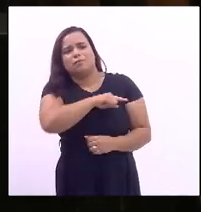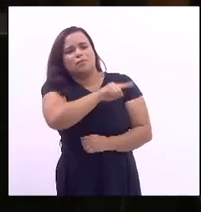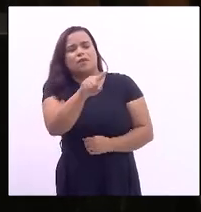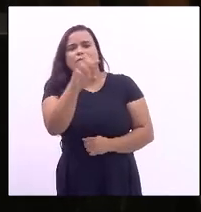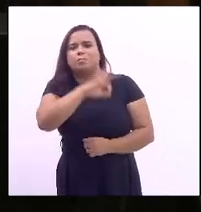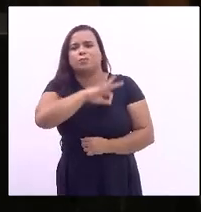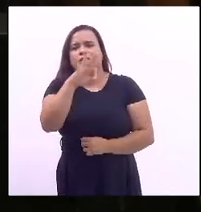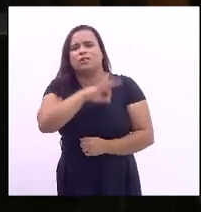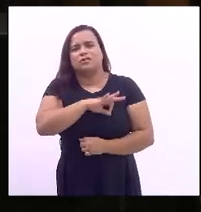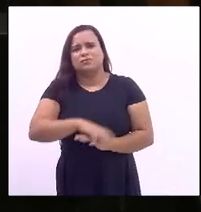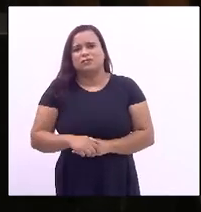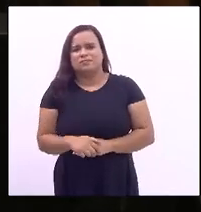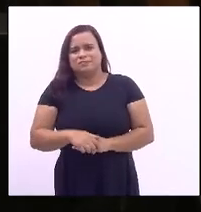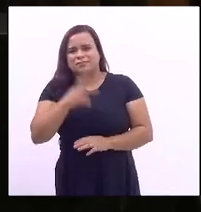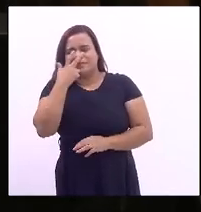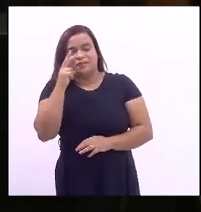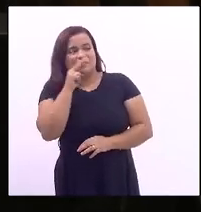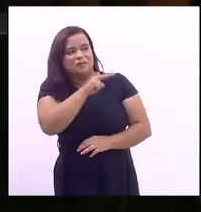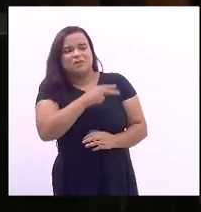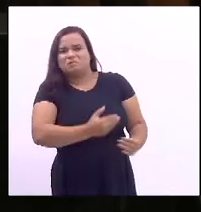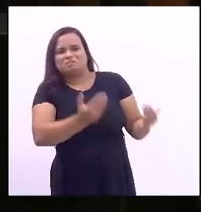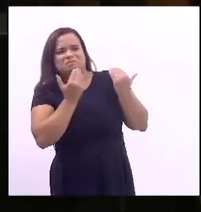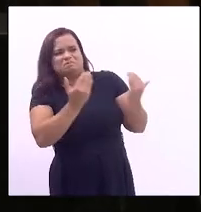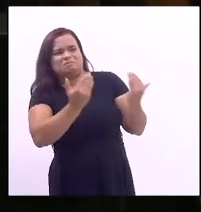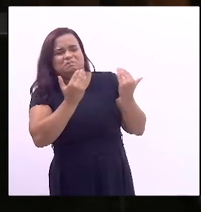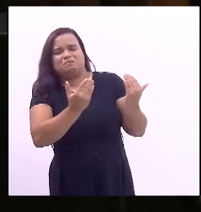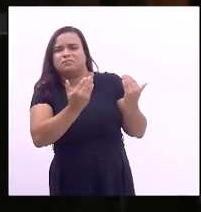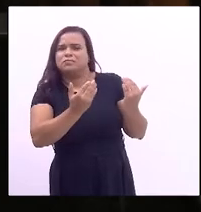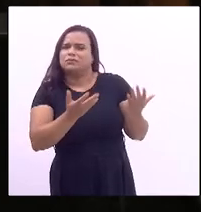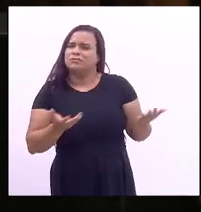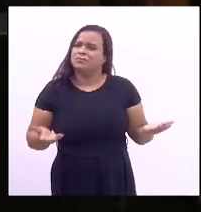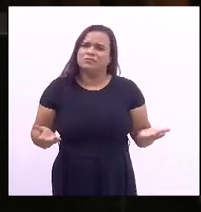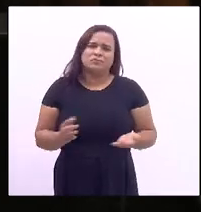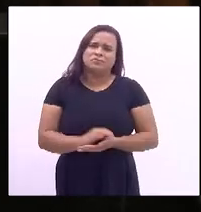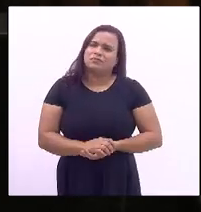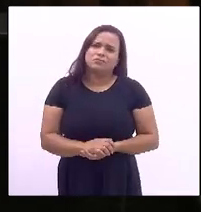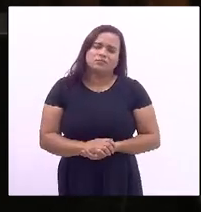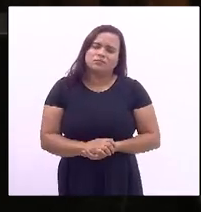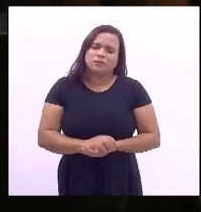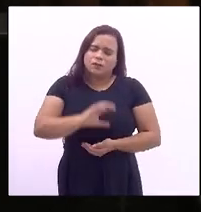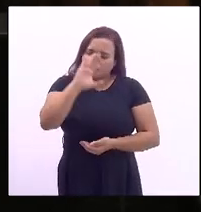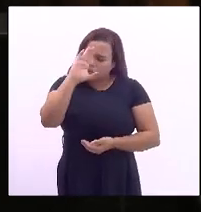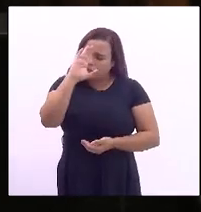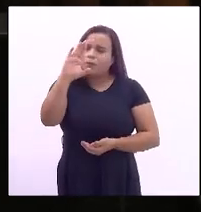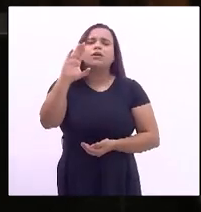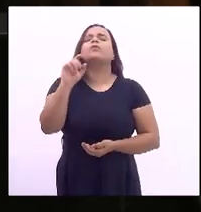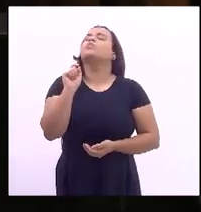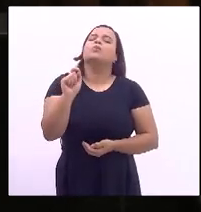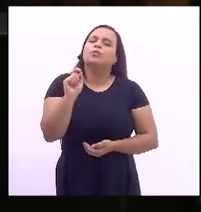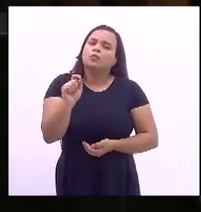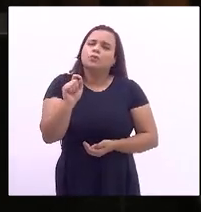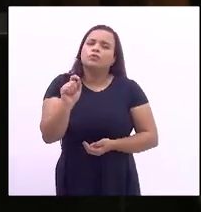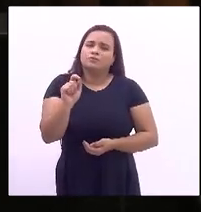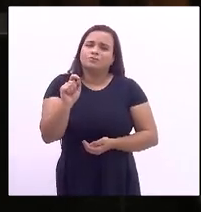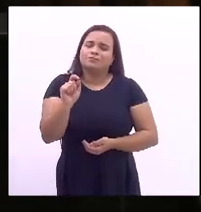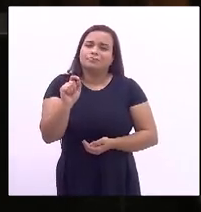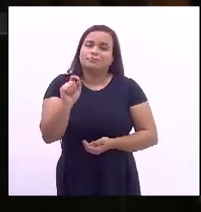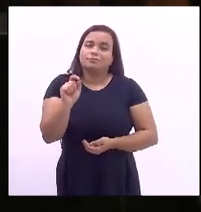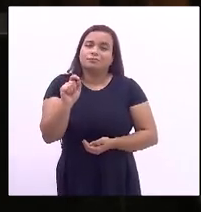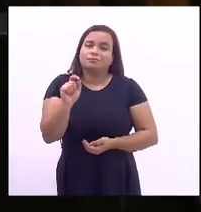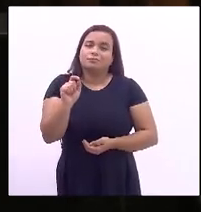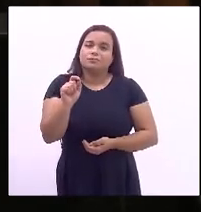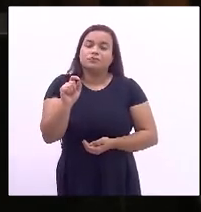descredibilizar a atuação dos nossos policiais o e principalmente vindo